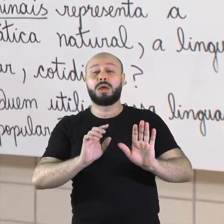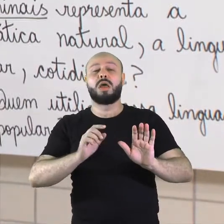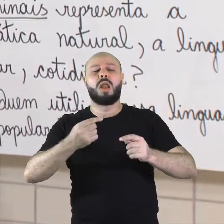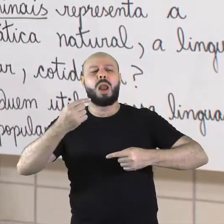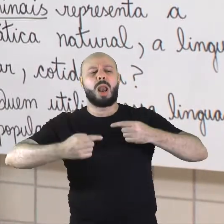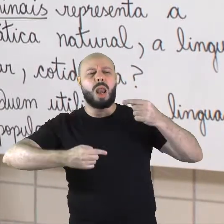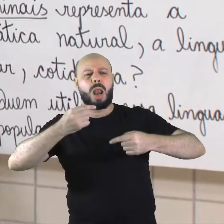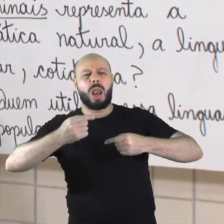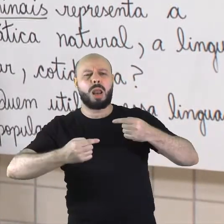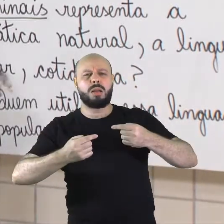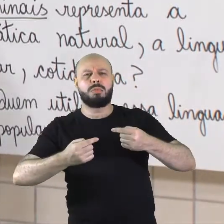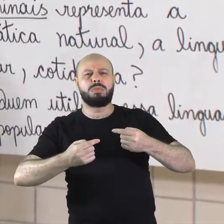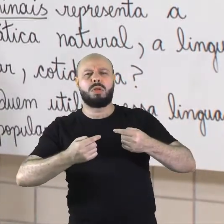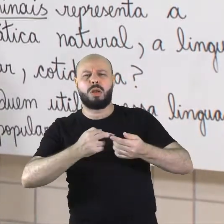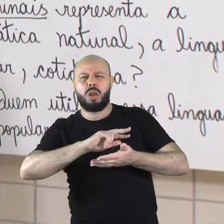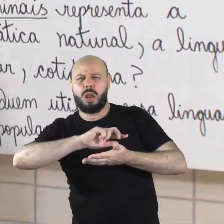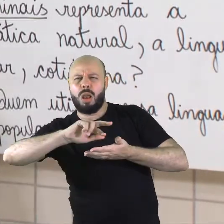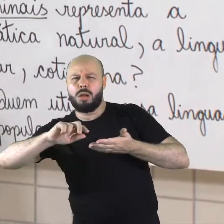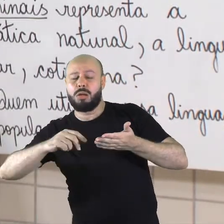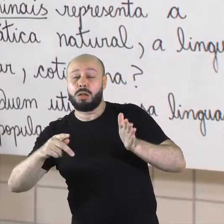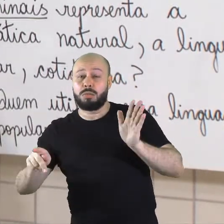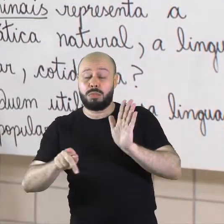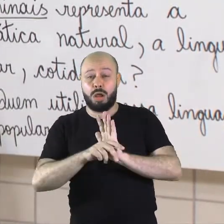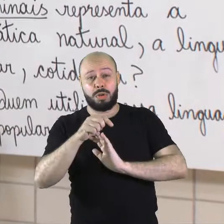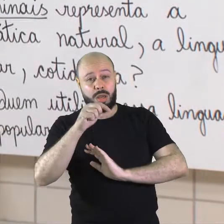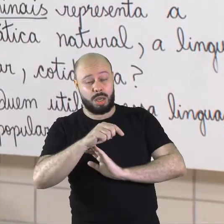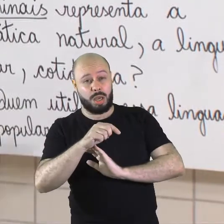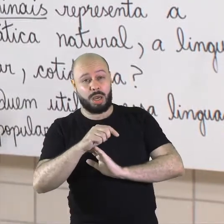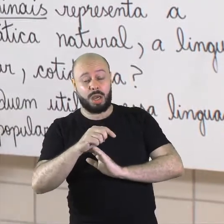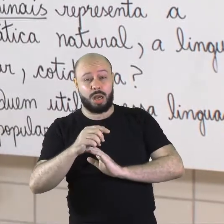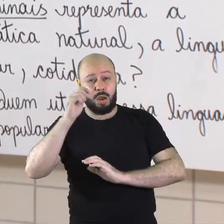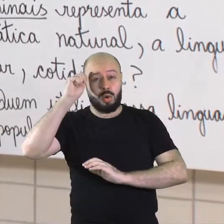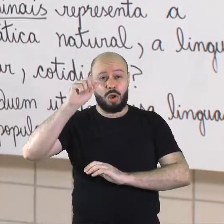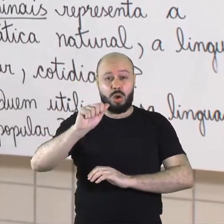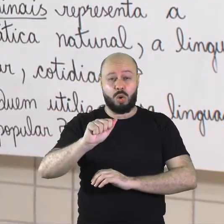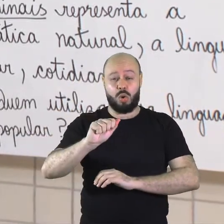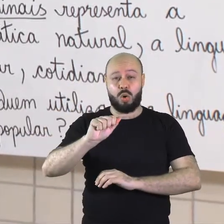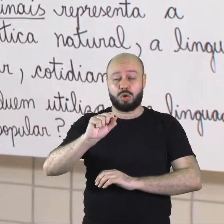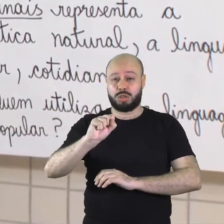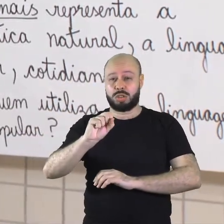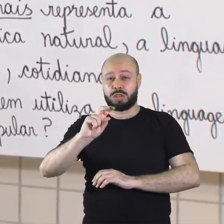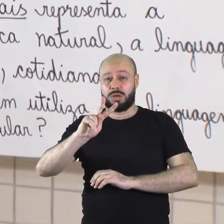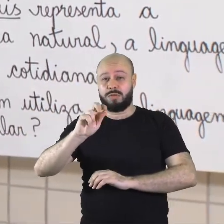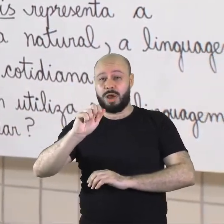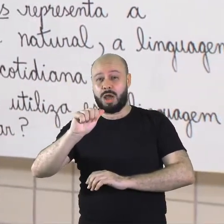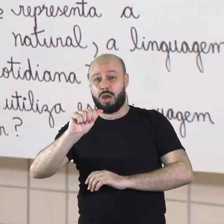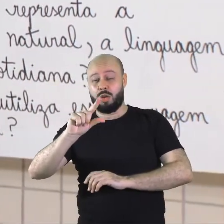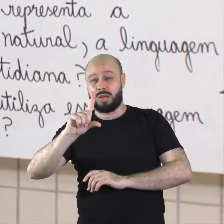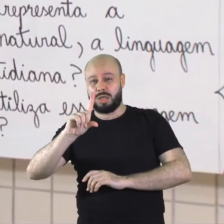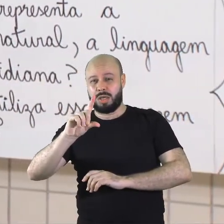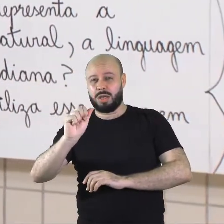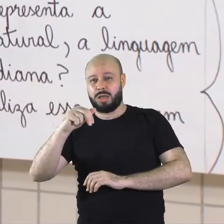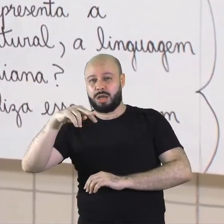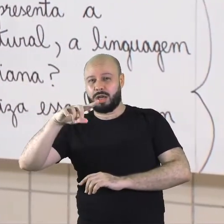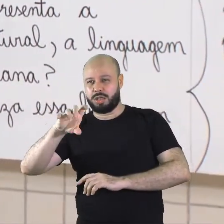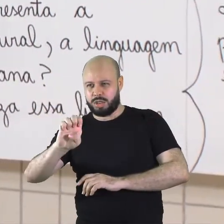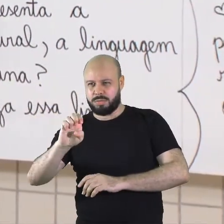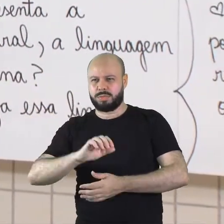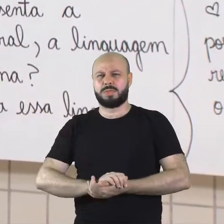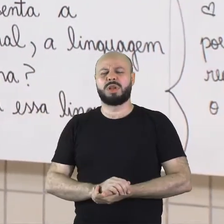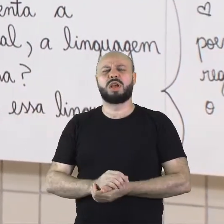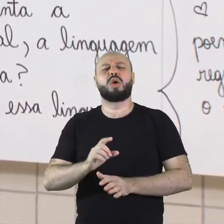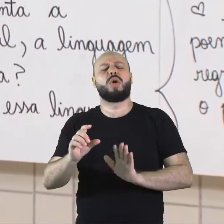algumas questões sobre esse poema do Oswald de Andrade, tá? Então, a primeira questão é essa aqui. Que verso no